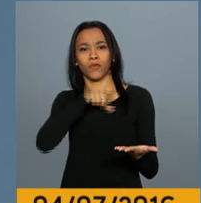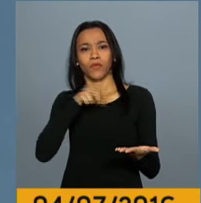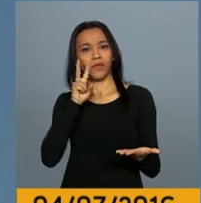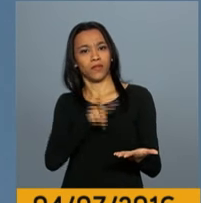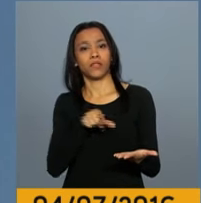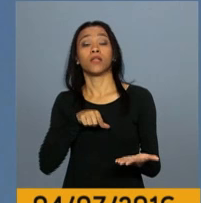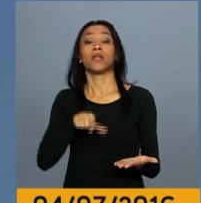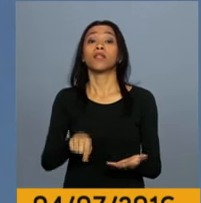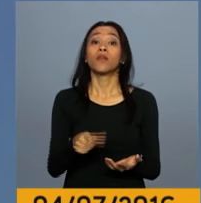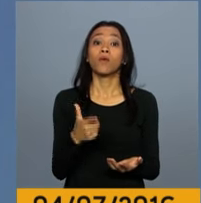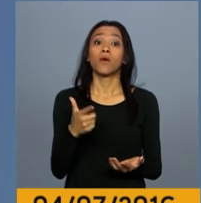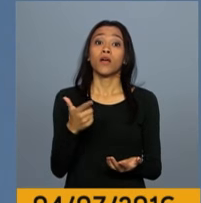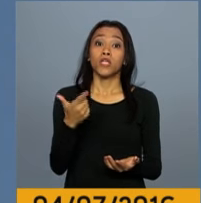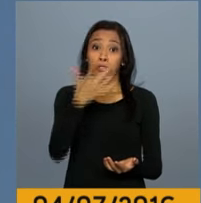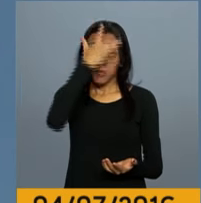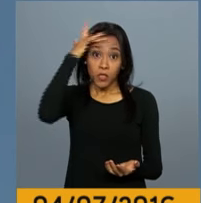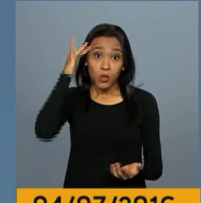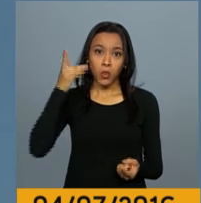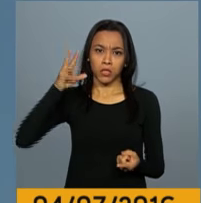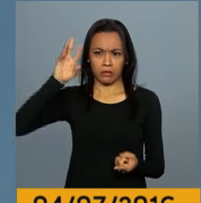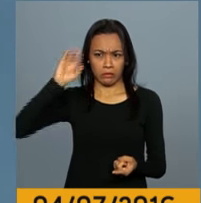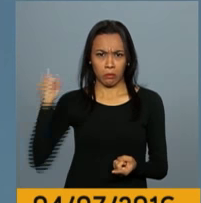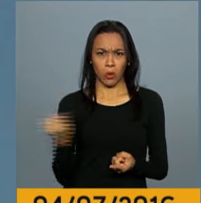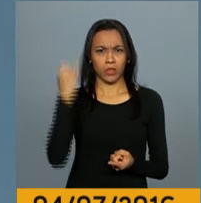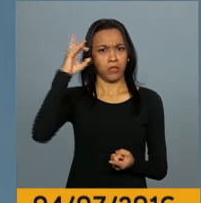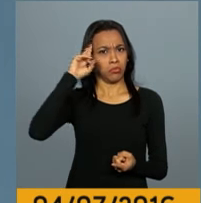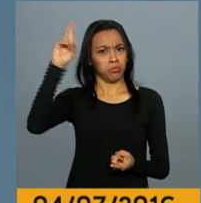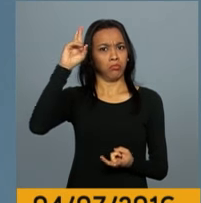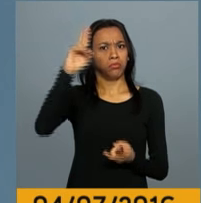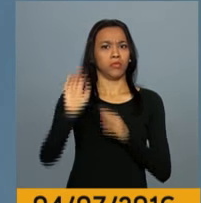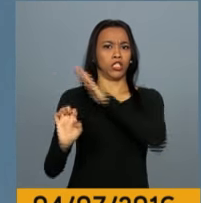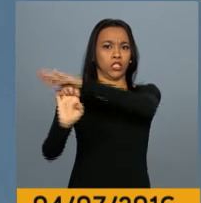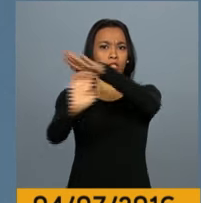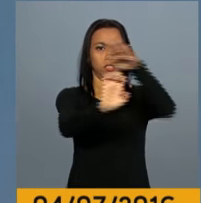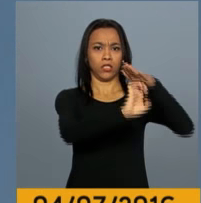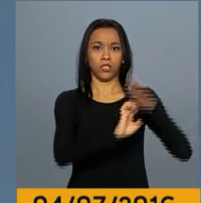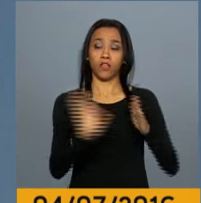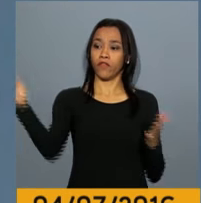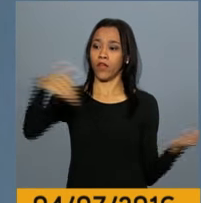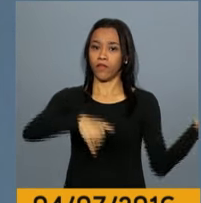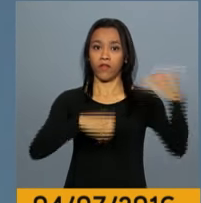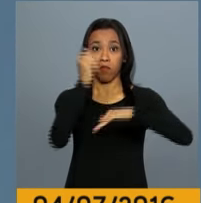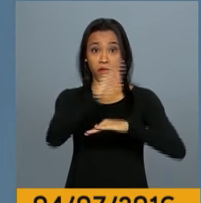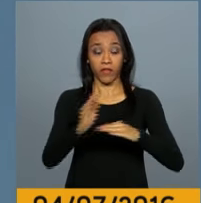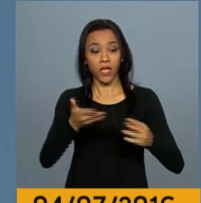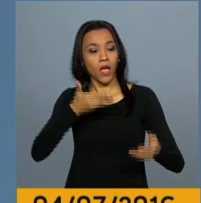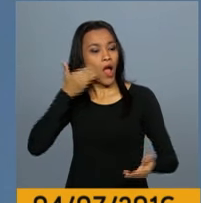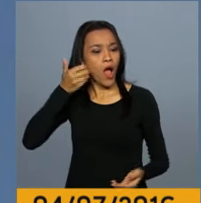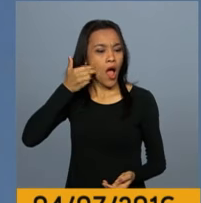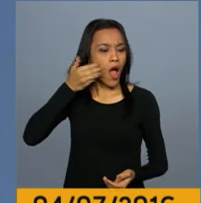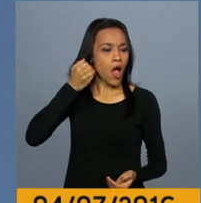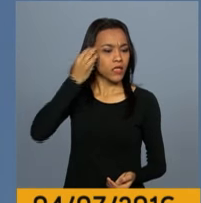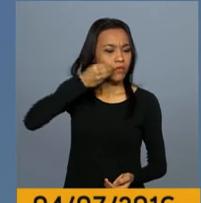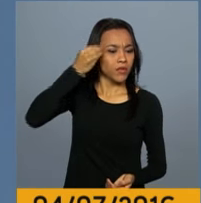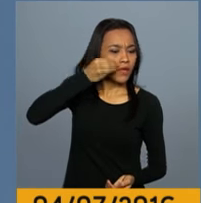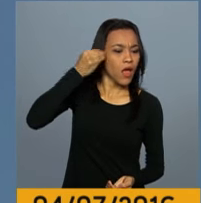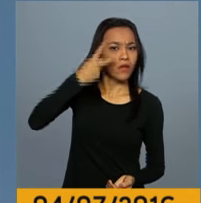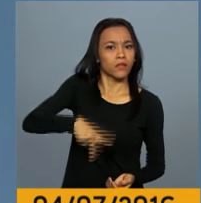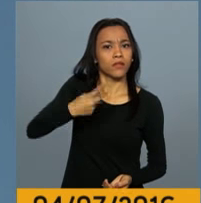atentos de autoridades da agricultura estrangeiros para que levem aos seus países o que